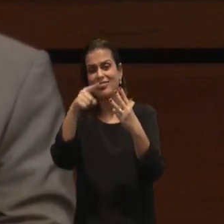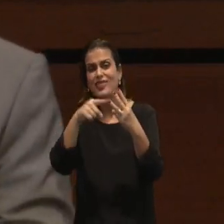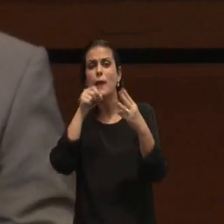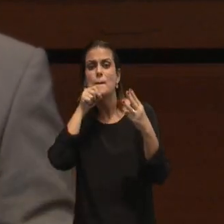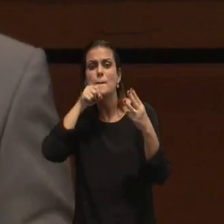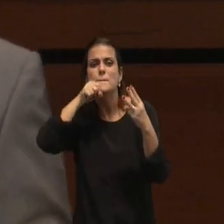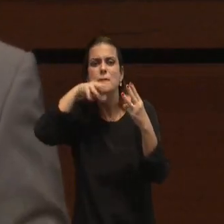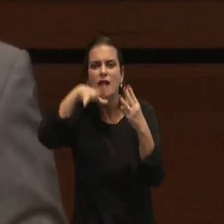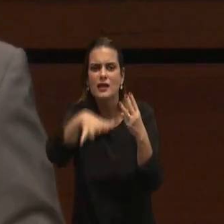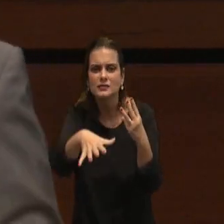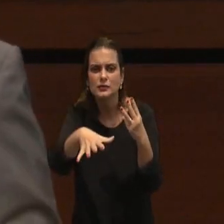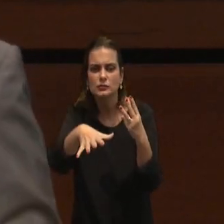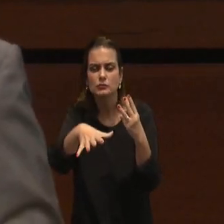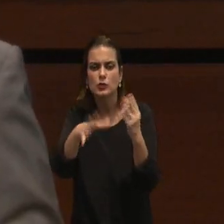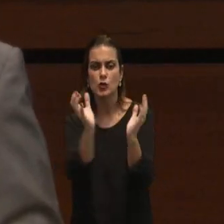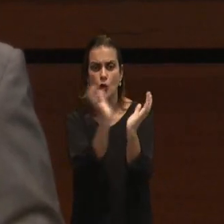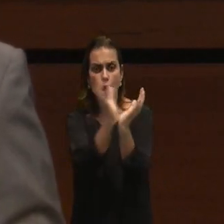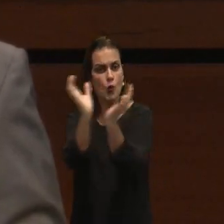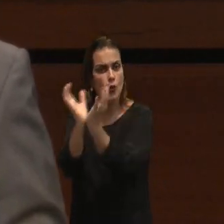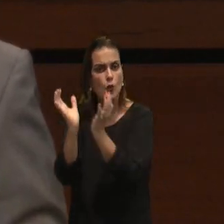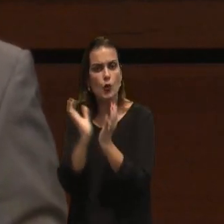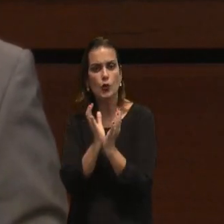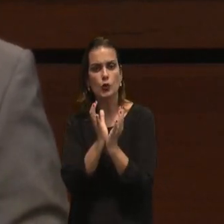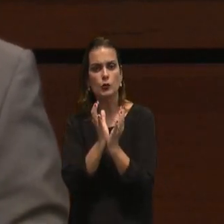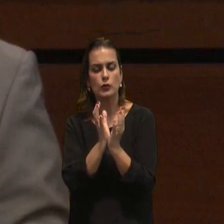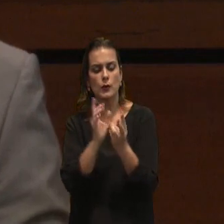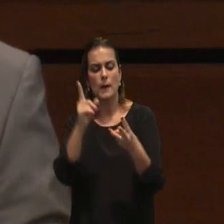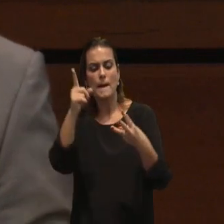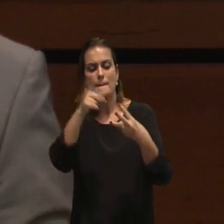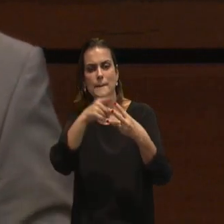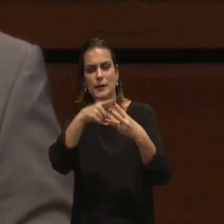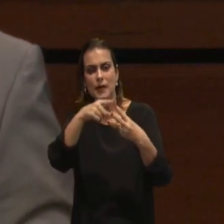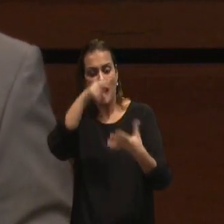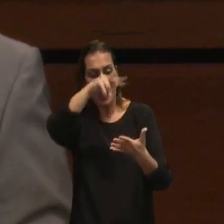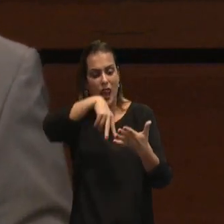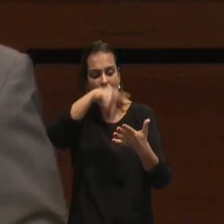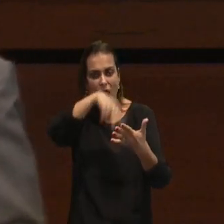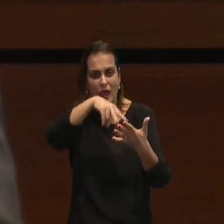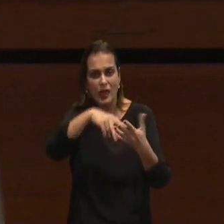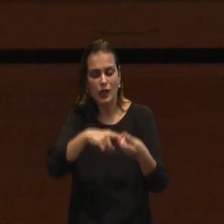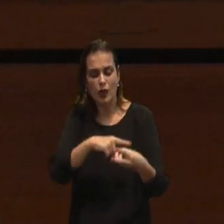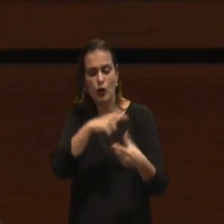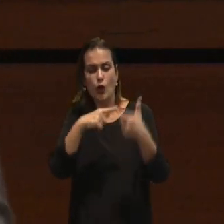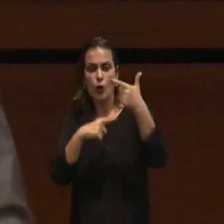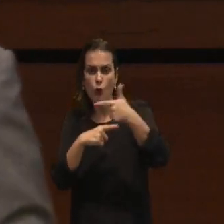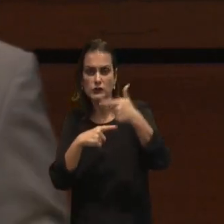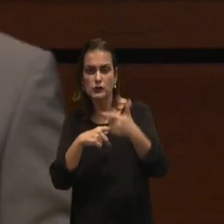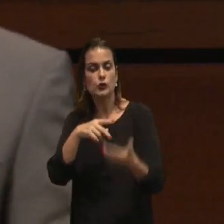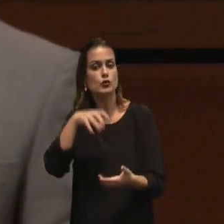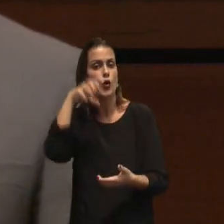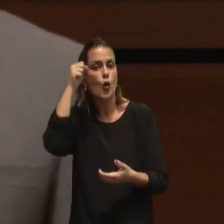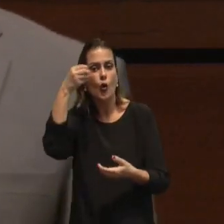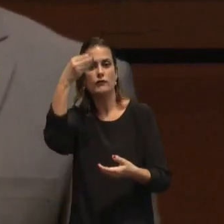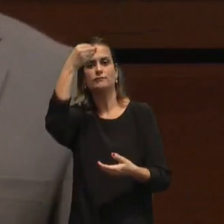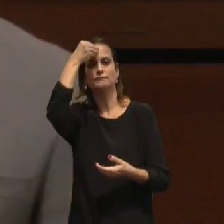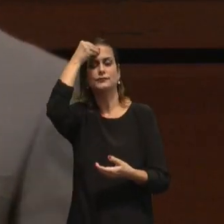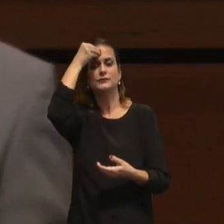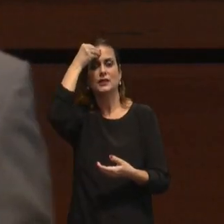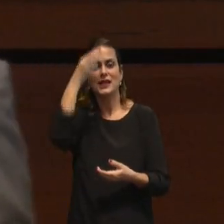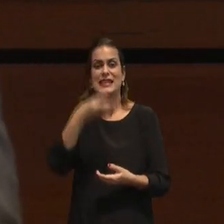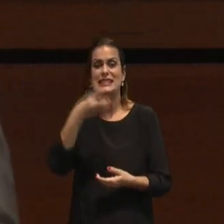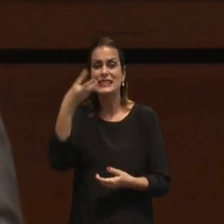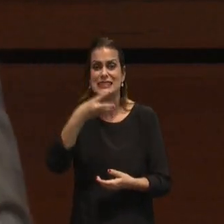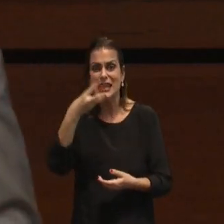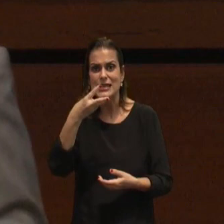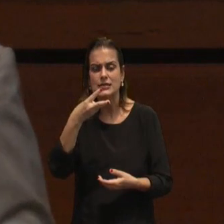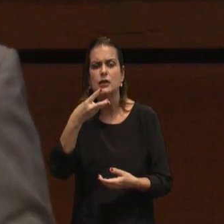3 grupos relacionados. Aquele primeiro grupo, aquele que lê, o segundo grupo, aquele que ouve, e o terceiro grupo,